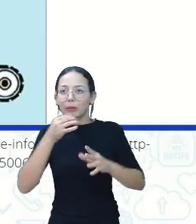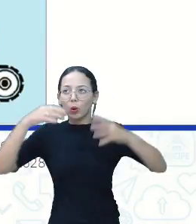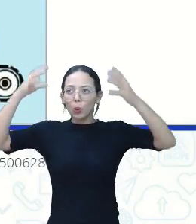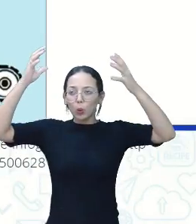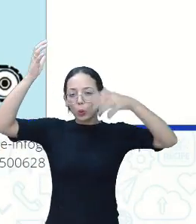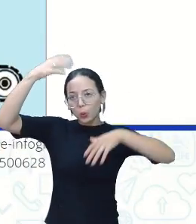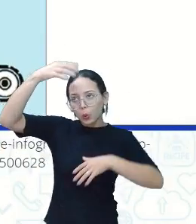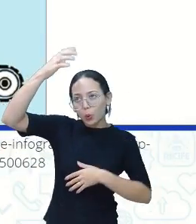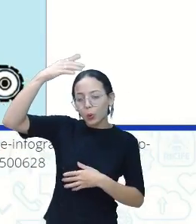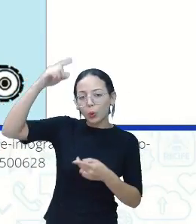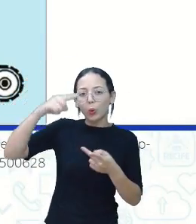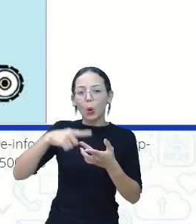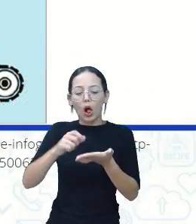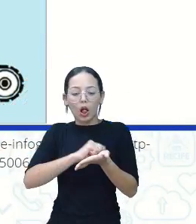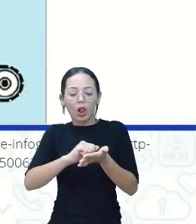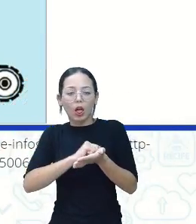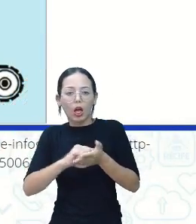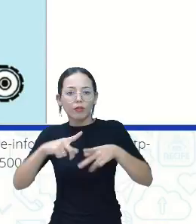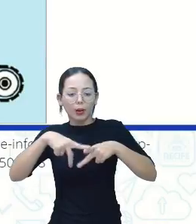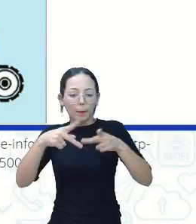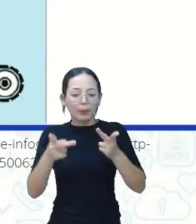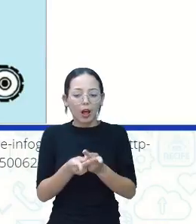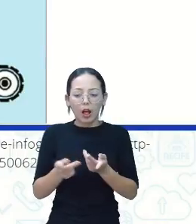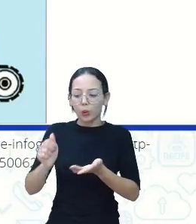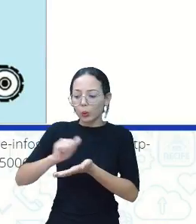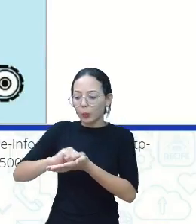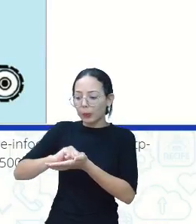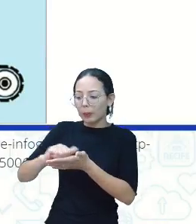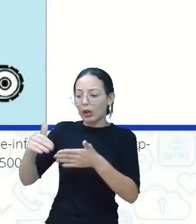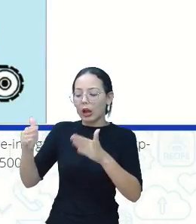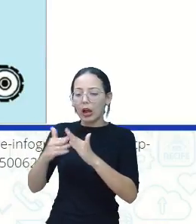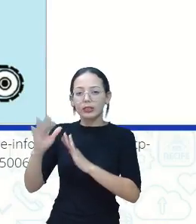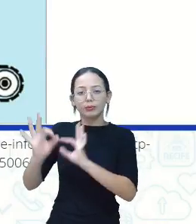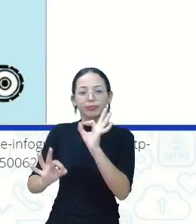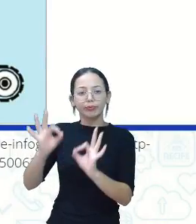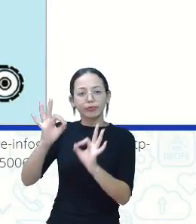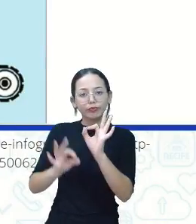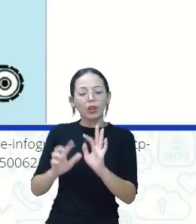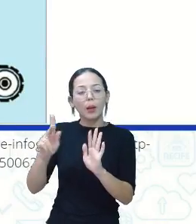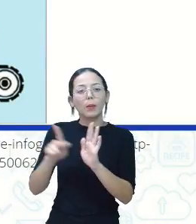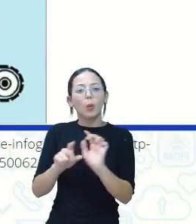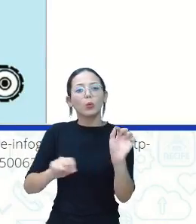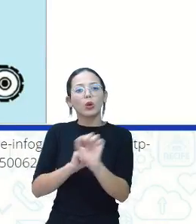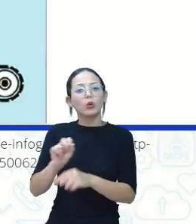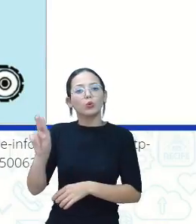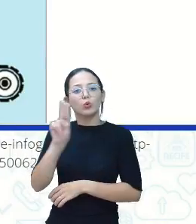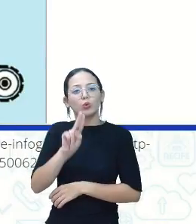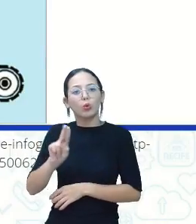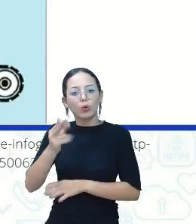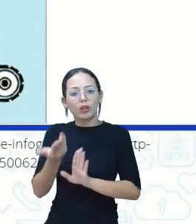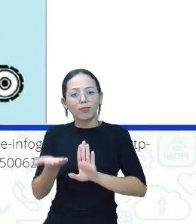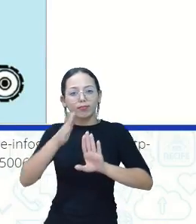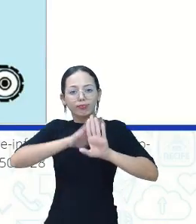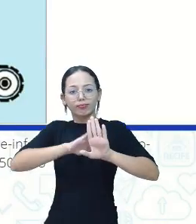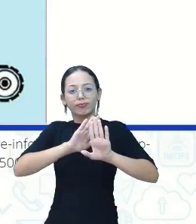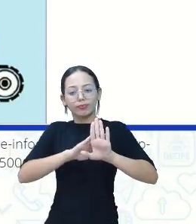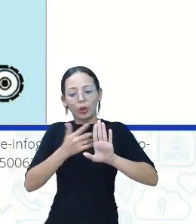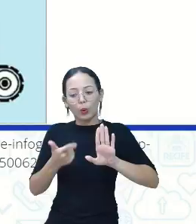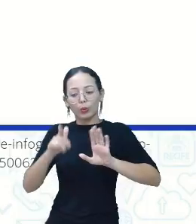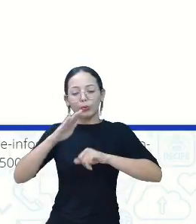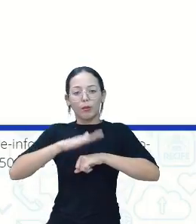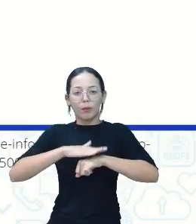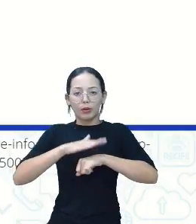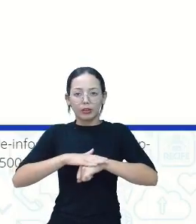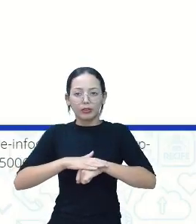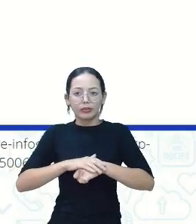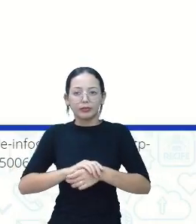como lavar prato, como lavar uma casa. Então, são os gastos que estão implícitos em outras